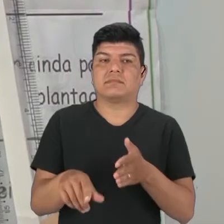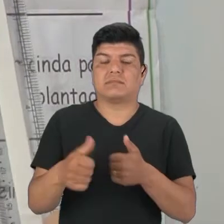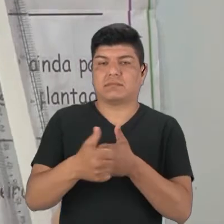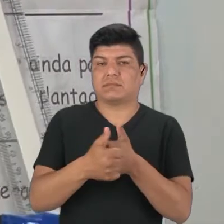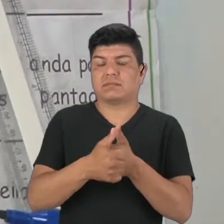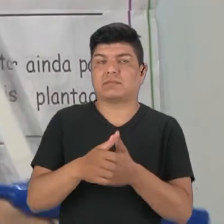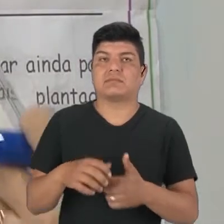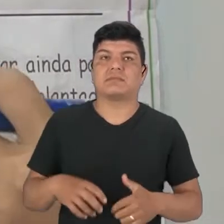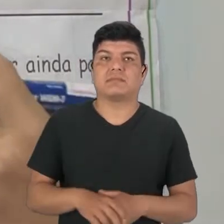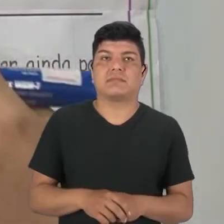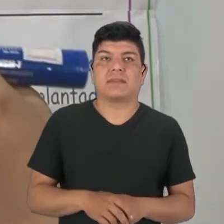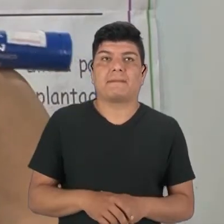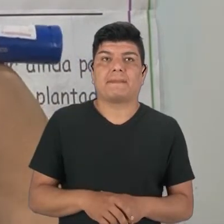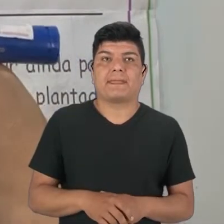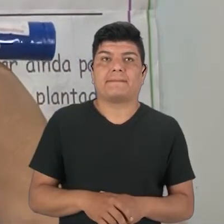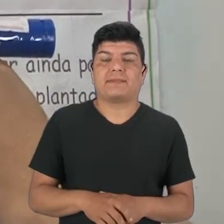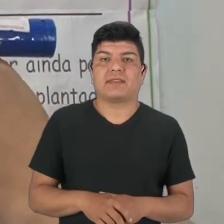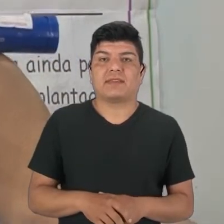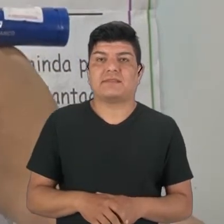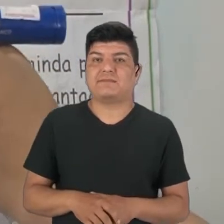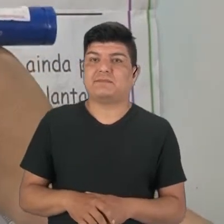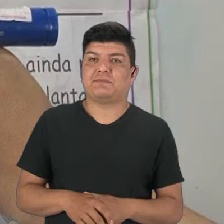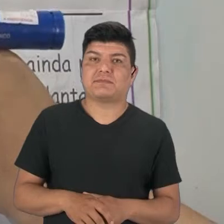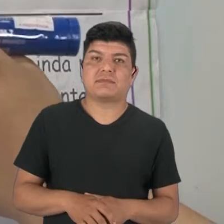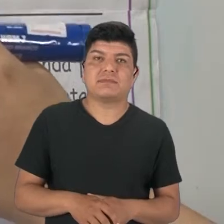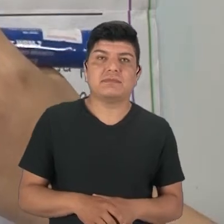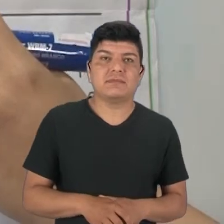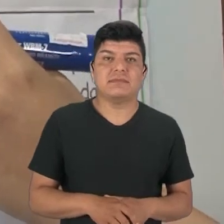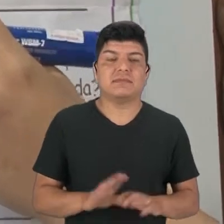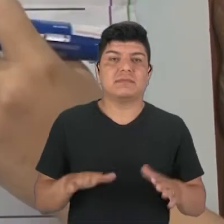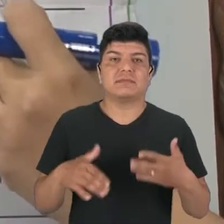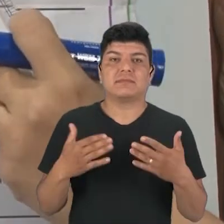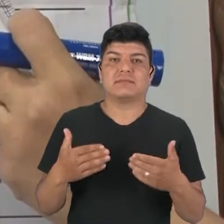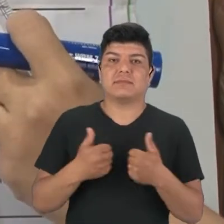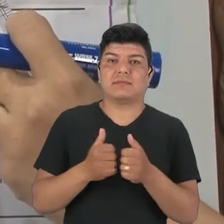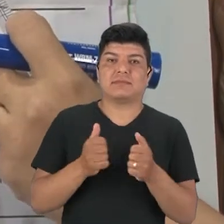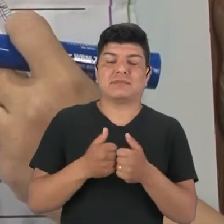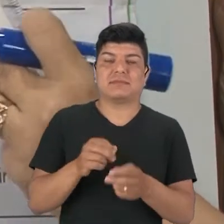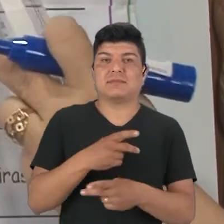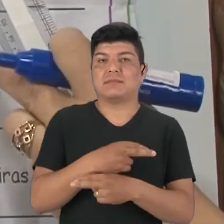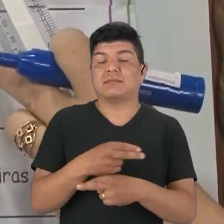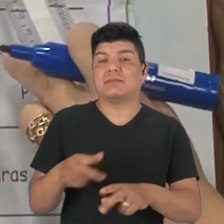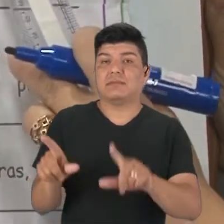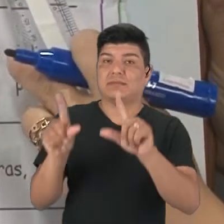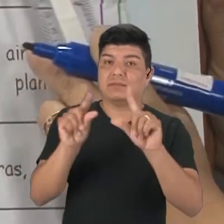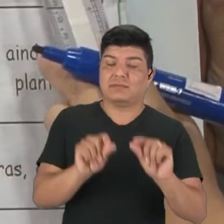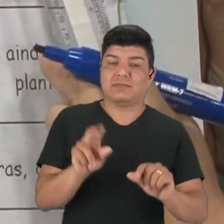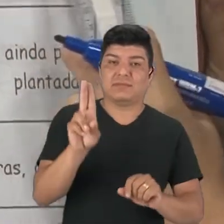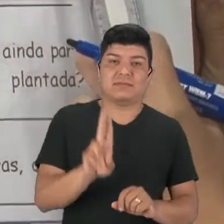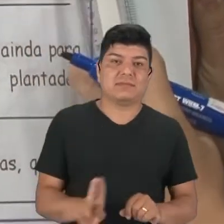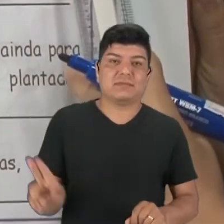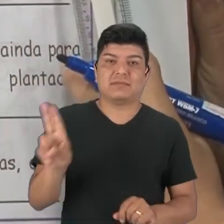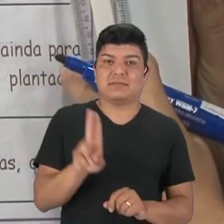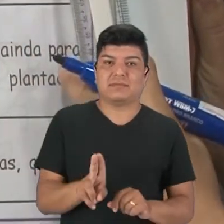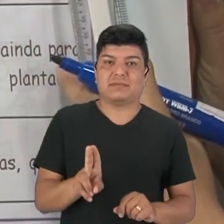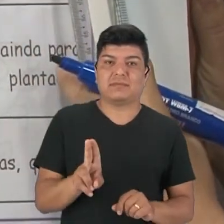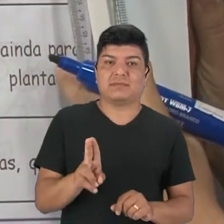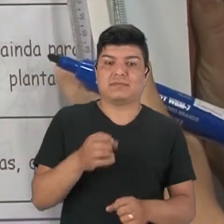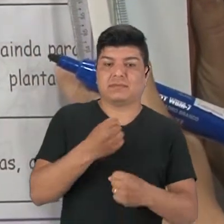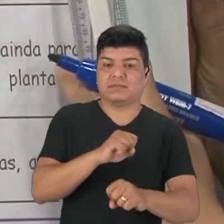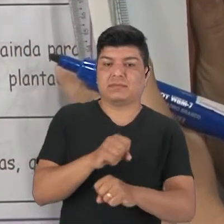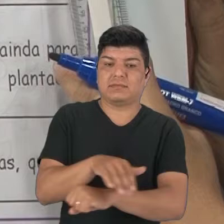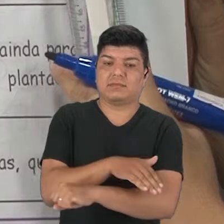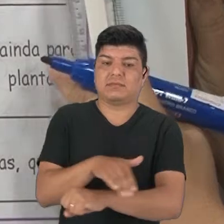lado. Vamos lá para a primeira questão. Qual o transporte menos utilizado pelos